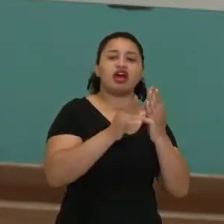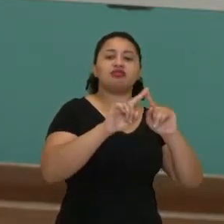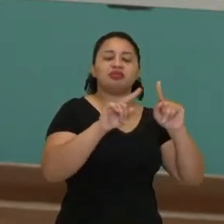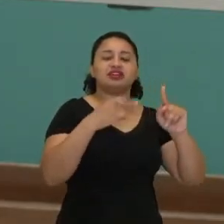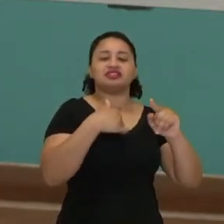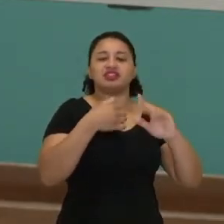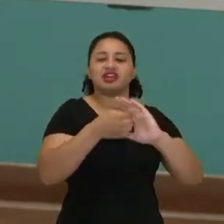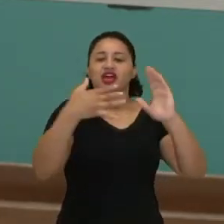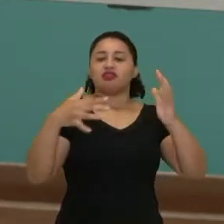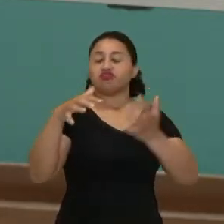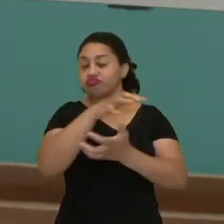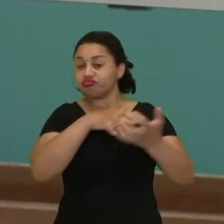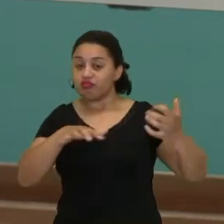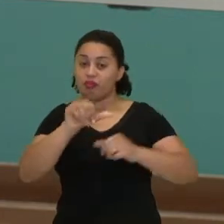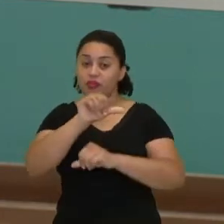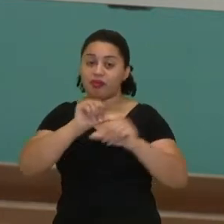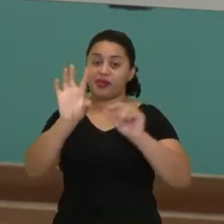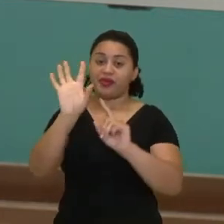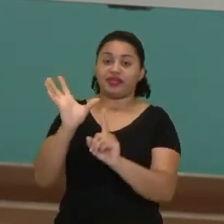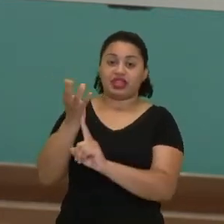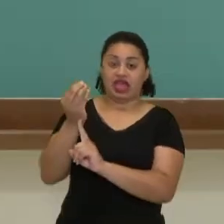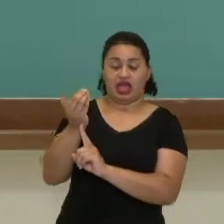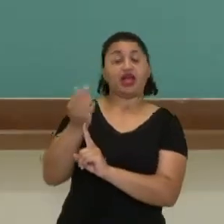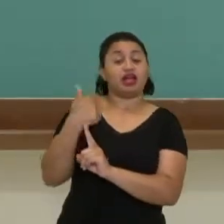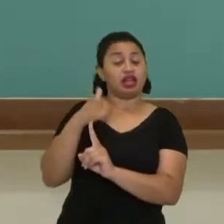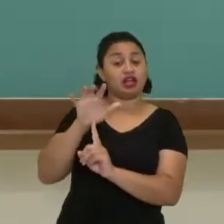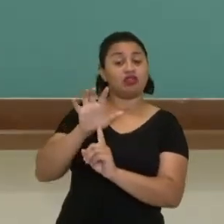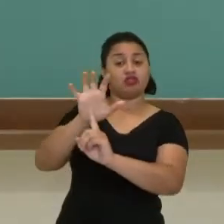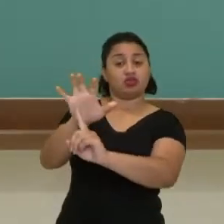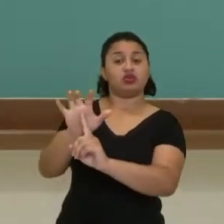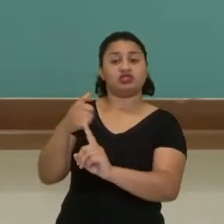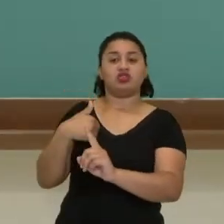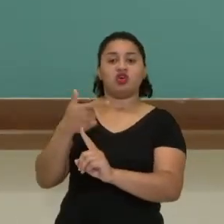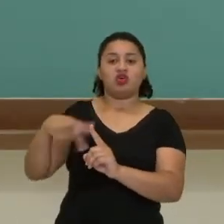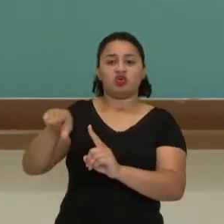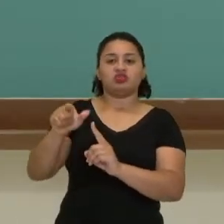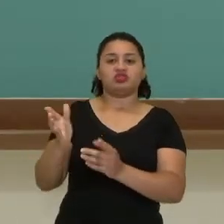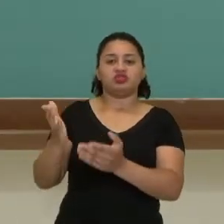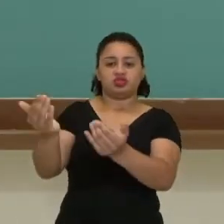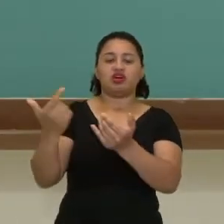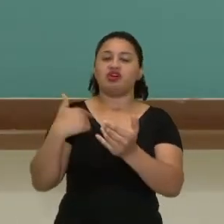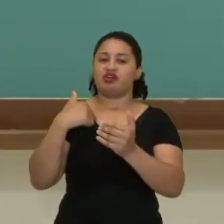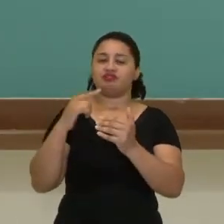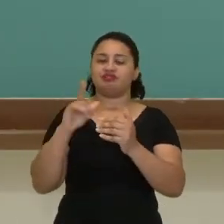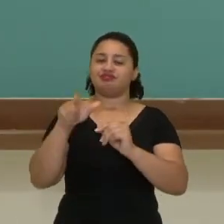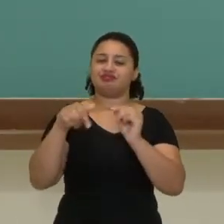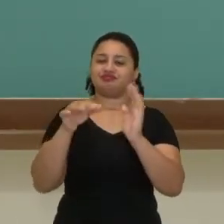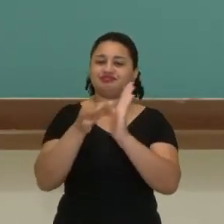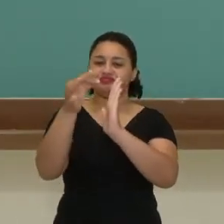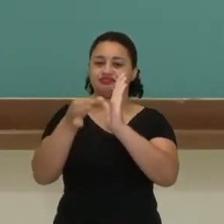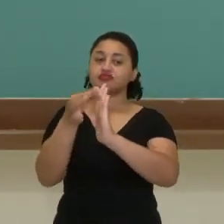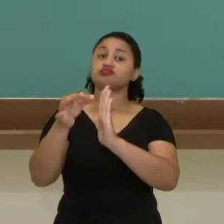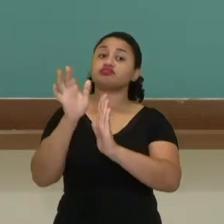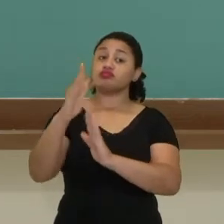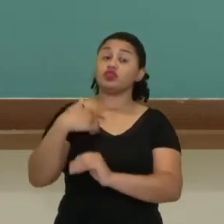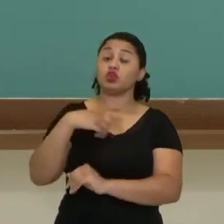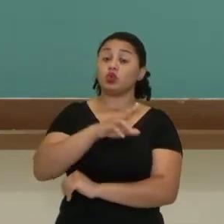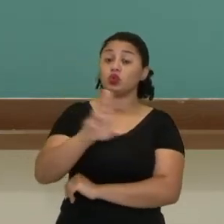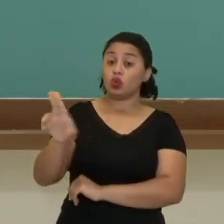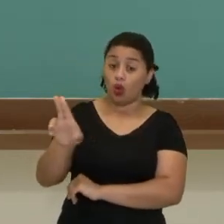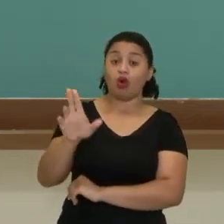de mudar a arte, um mentor pai para os jovens impressionistas. Então era um cara que ele já tinha um nome grande na época. Os